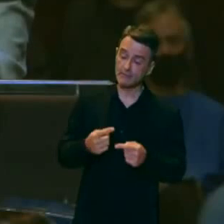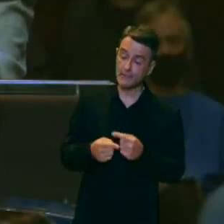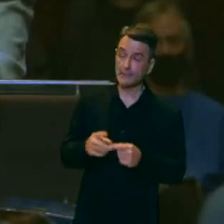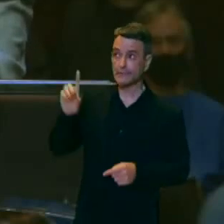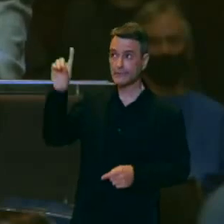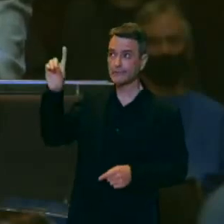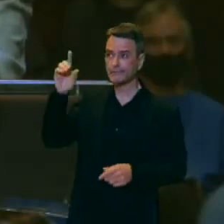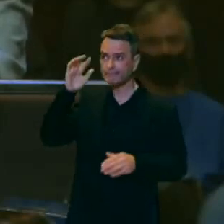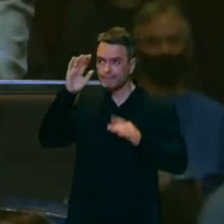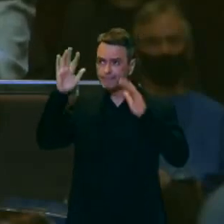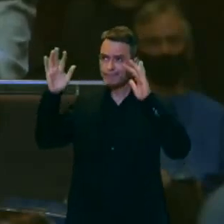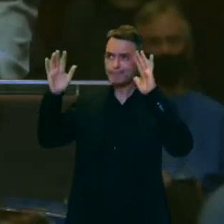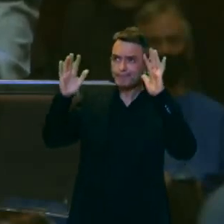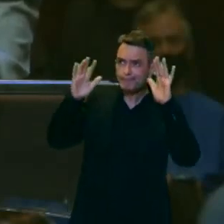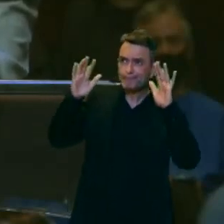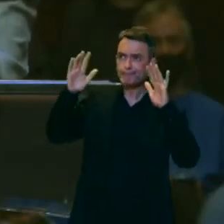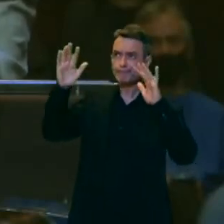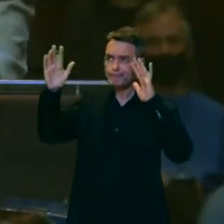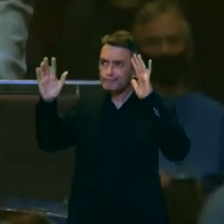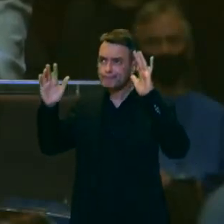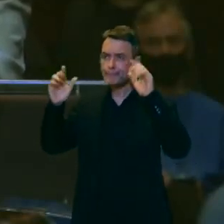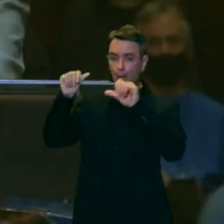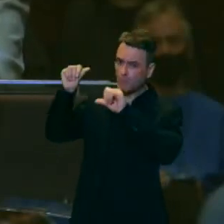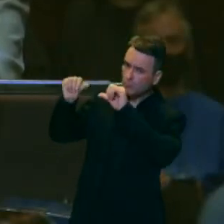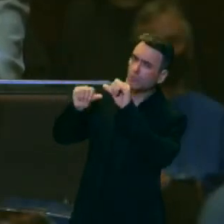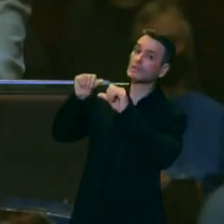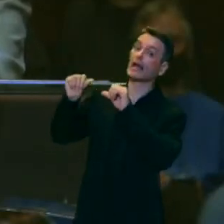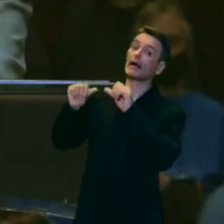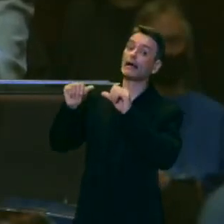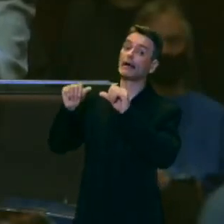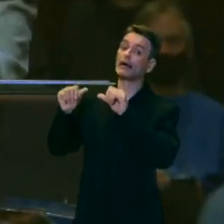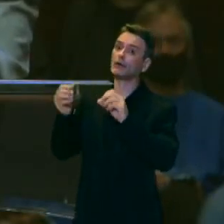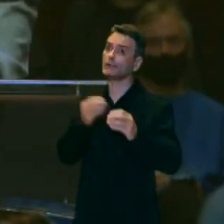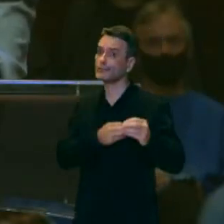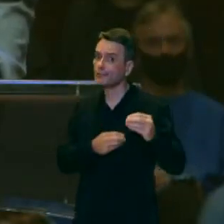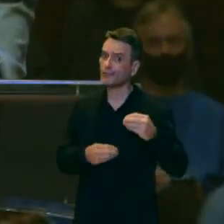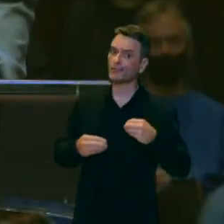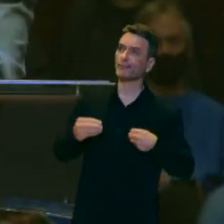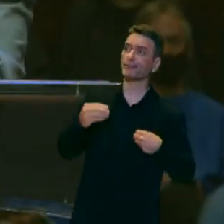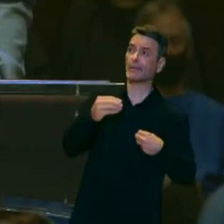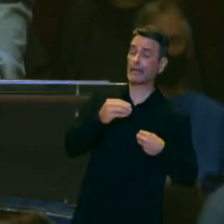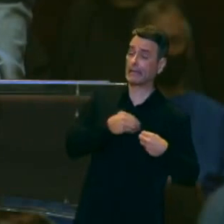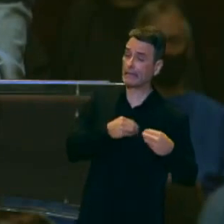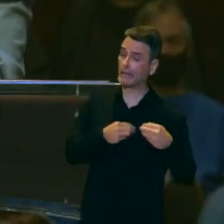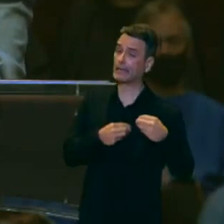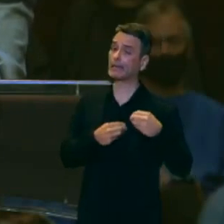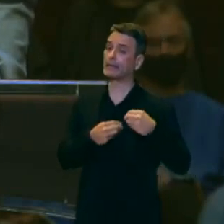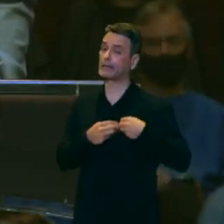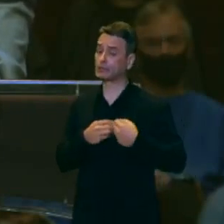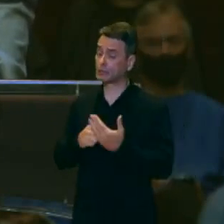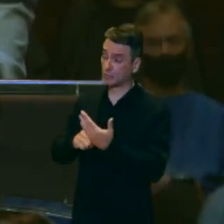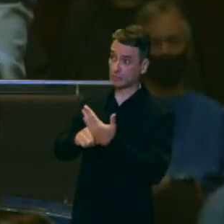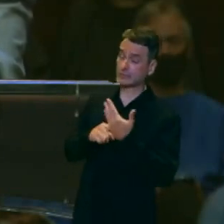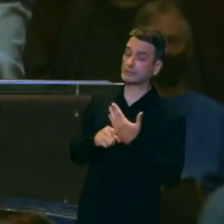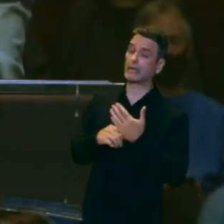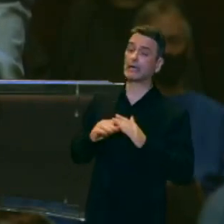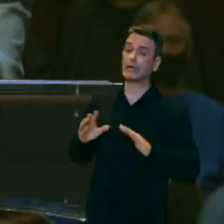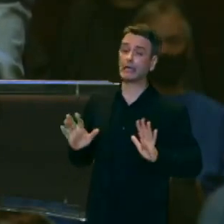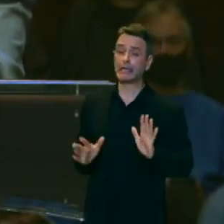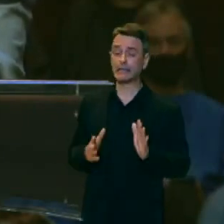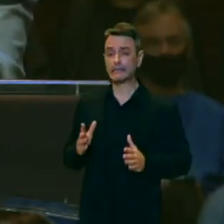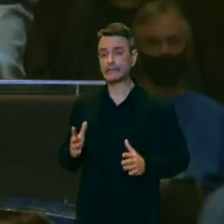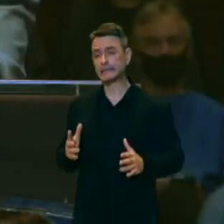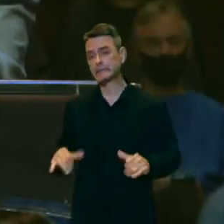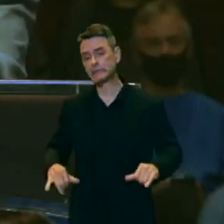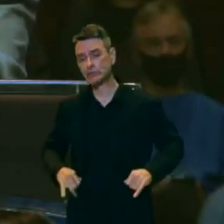que lidar com os nossos valores, tem que tratar os nossos pecados, tem que tratar as nossas dores, tem que tratar